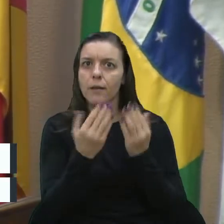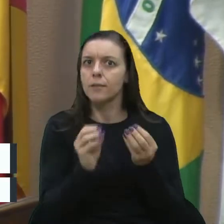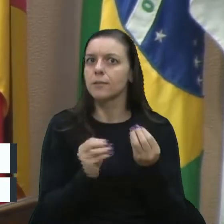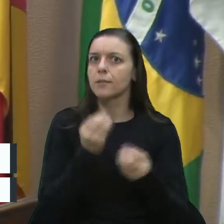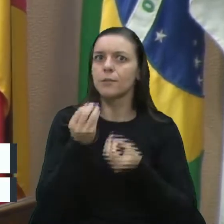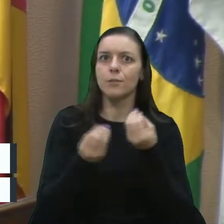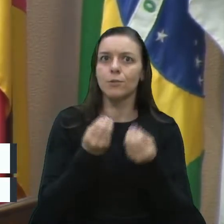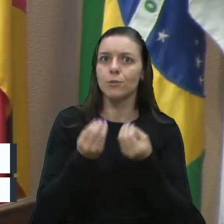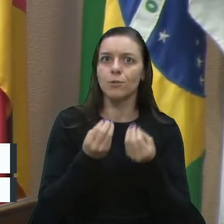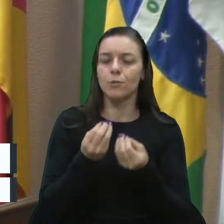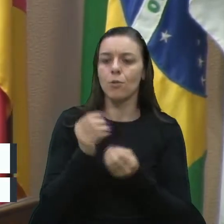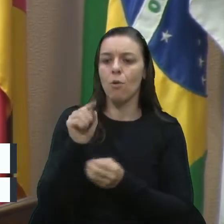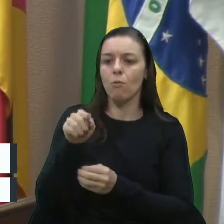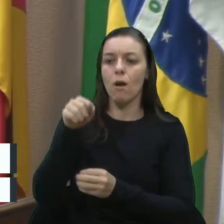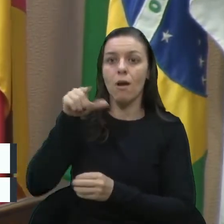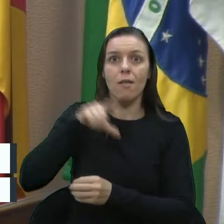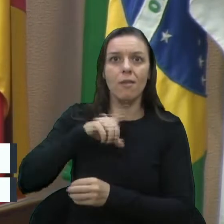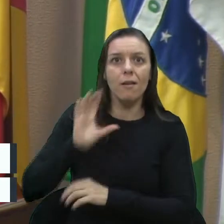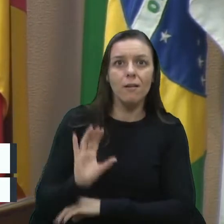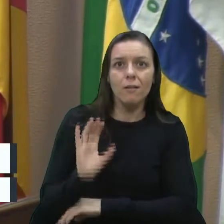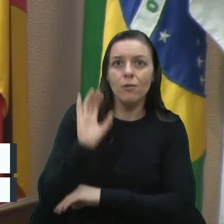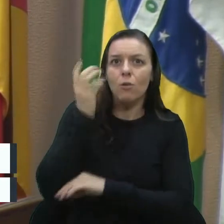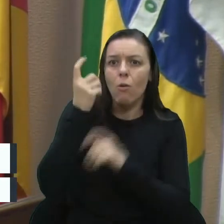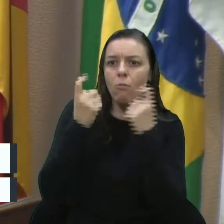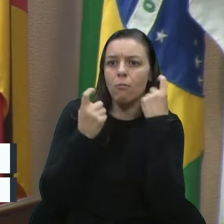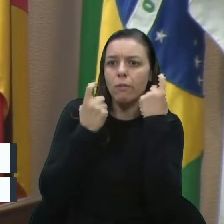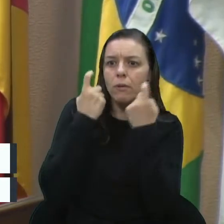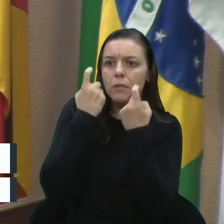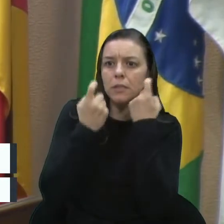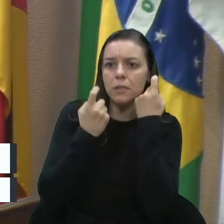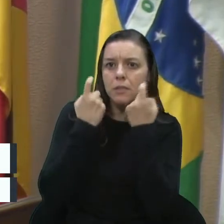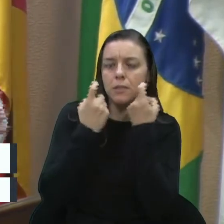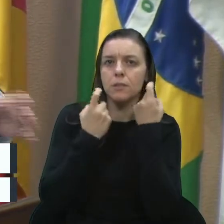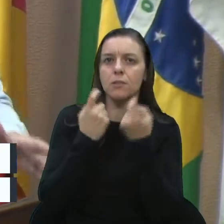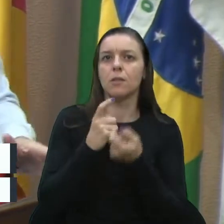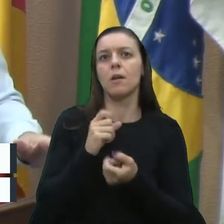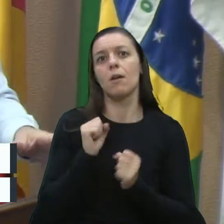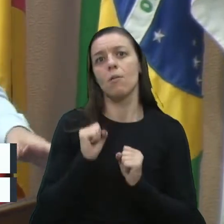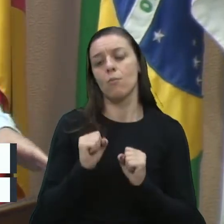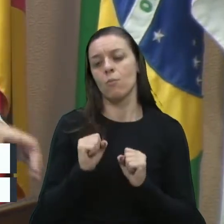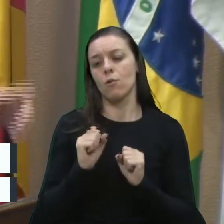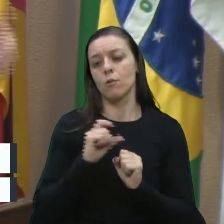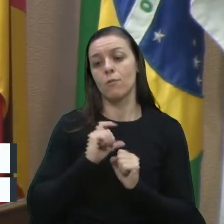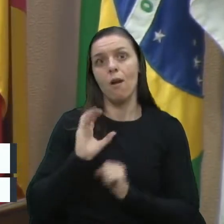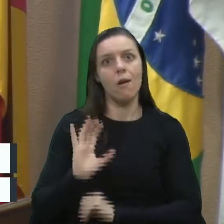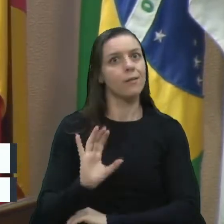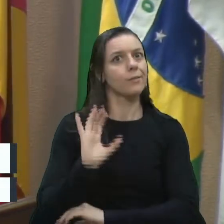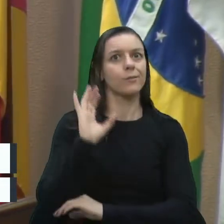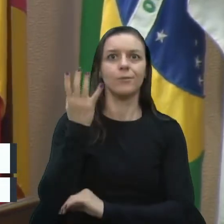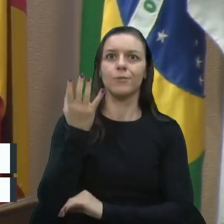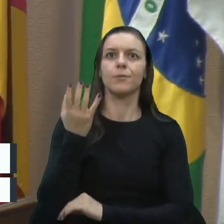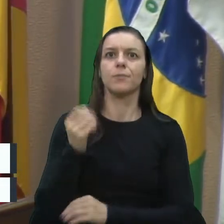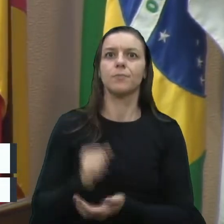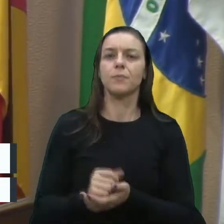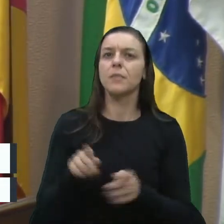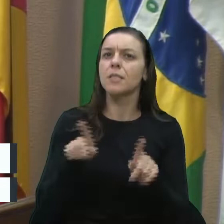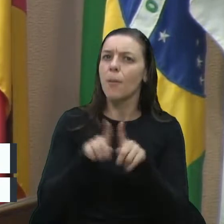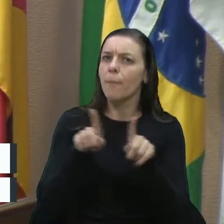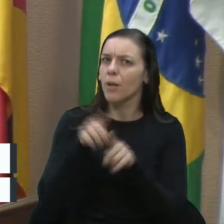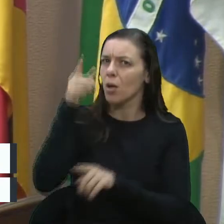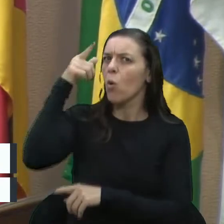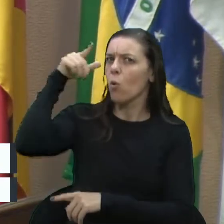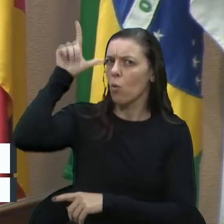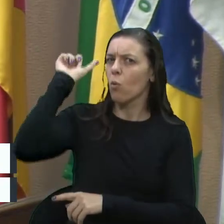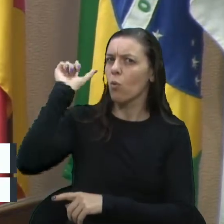dessa questão, diante dessas preocupações, para poder sanar essa dificuldade. Ontem nós falávamos muito a respeito